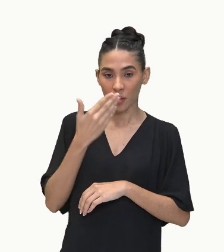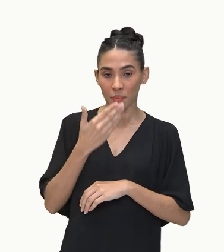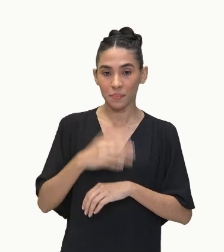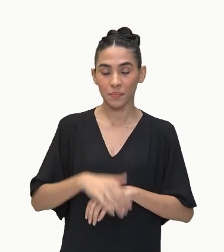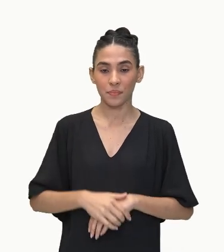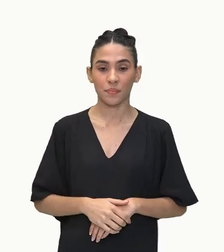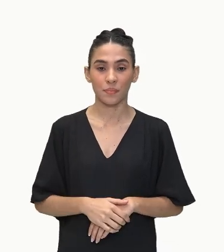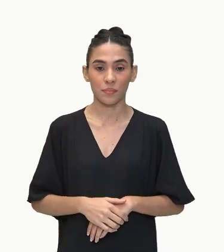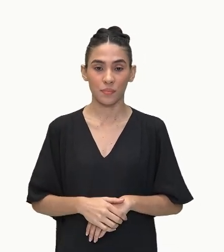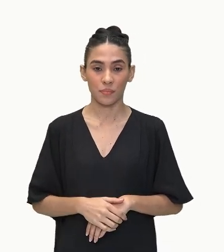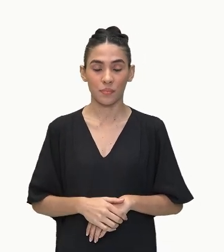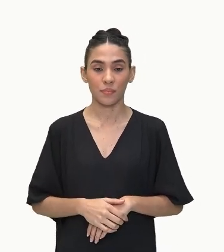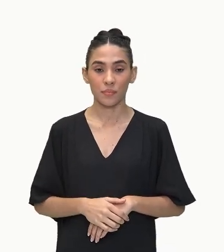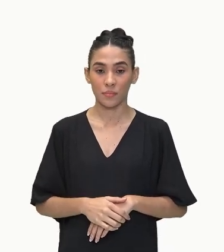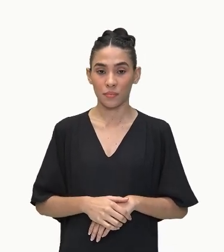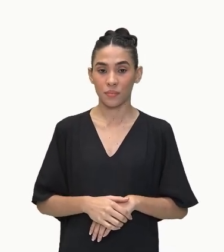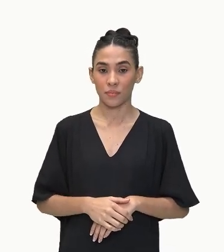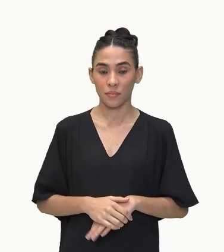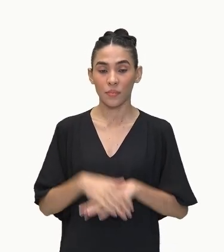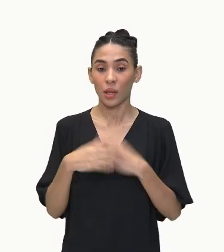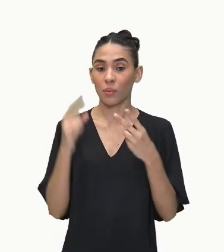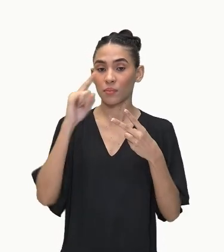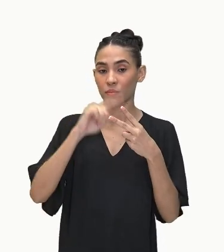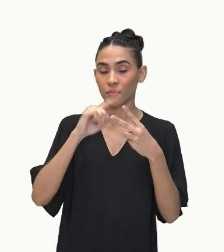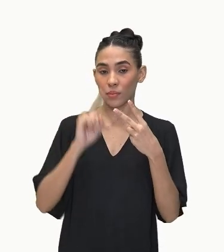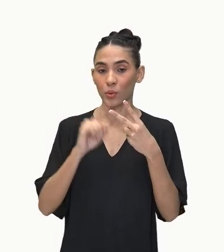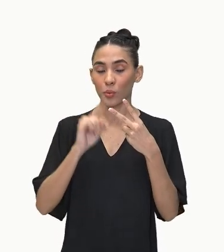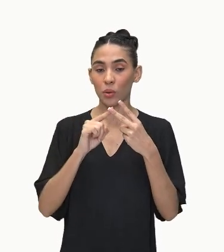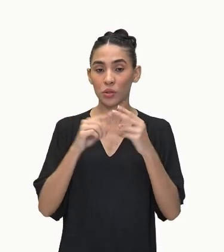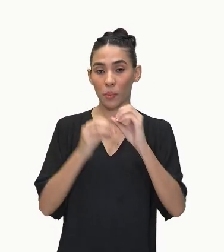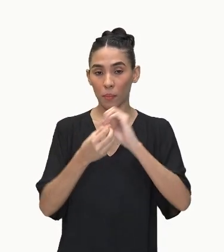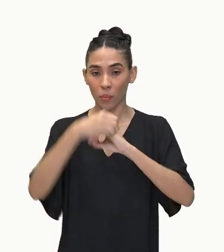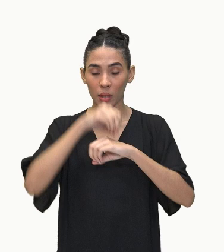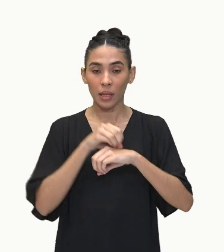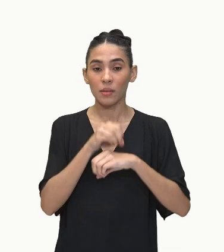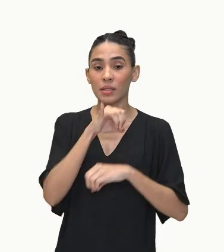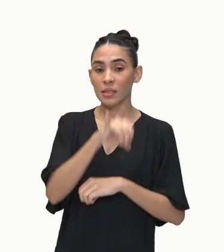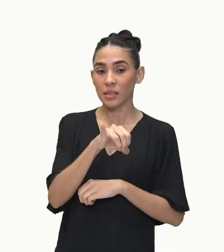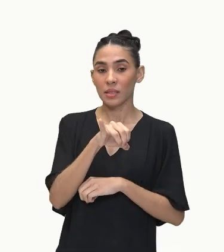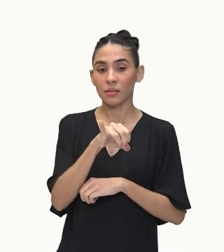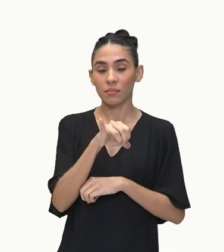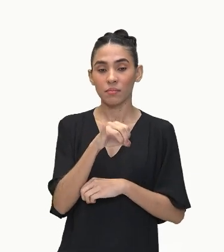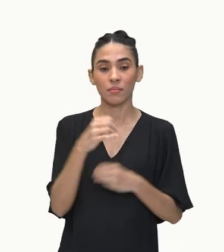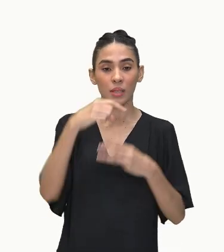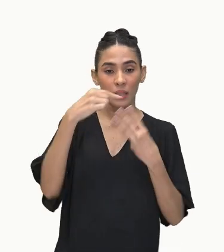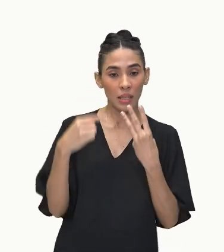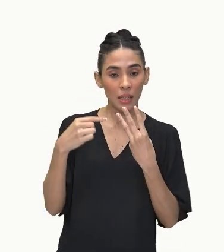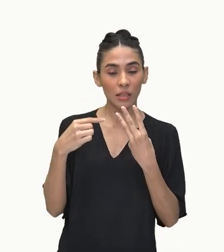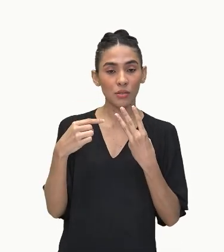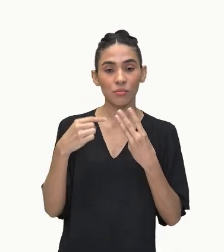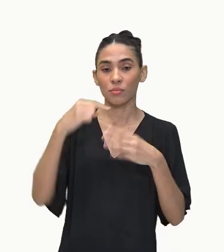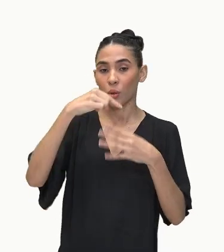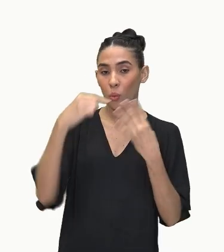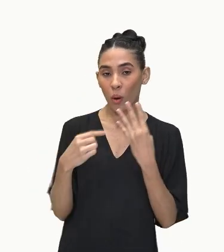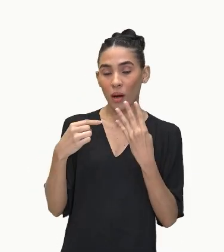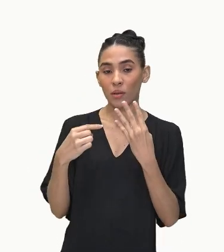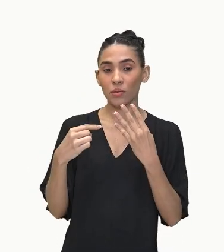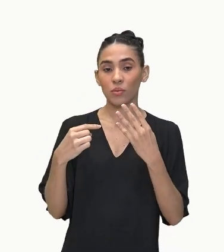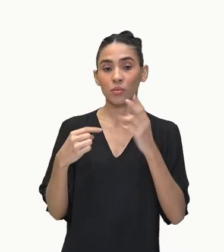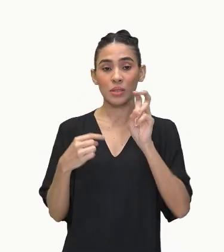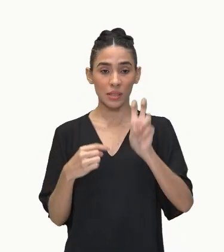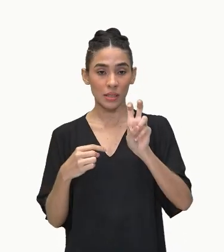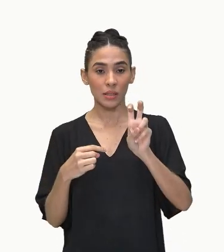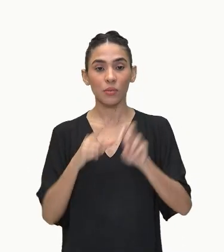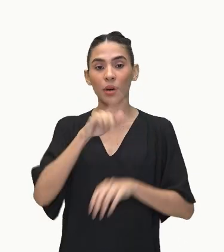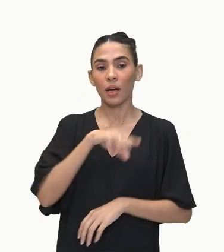glicose, galactose. Então, sempre aí 2 moléculas. Se tiver glicose, 3, 4, 5 moléculas de glicose, aí ele vai ser